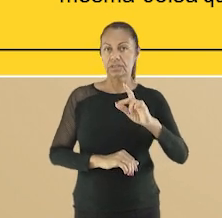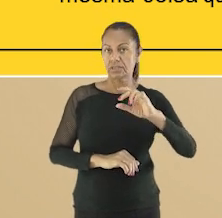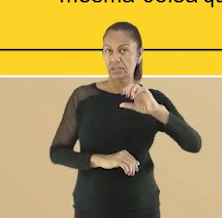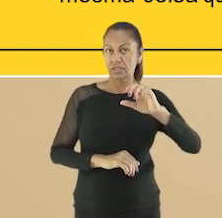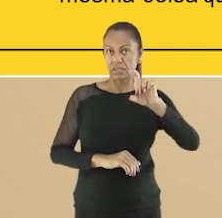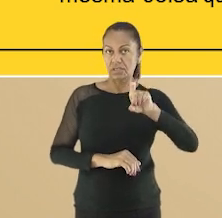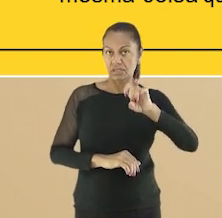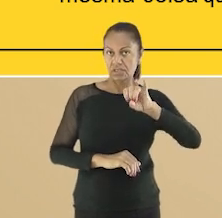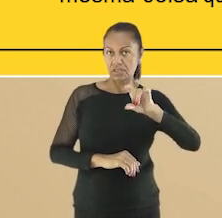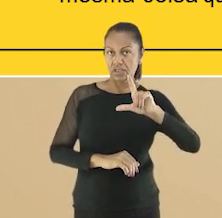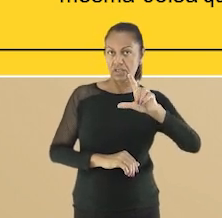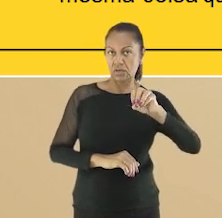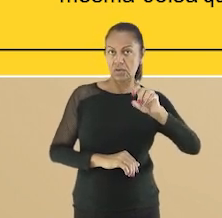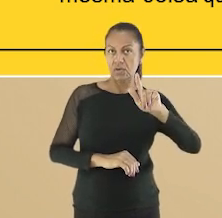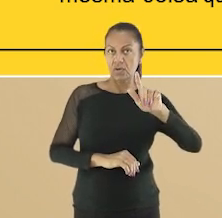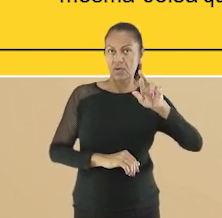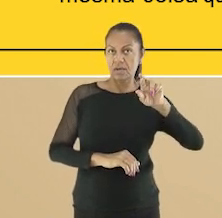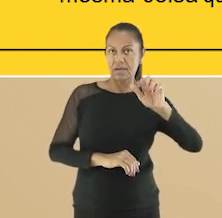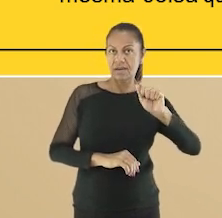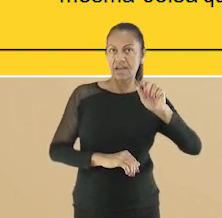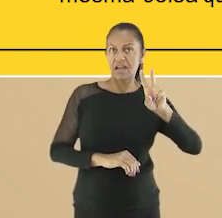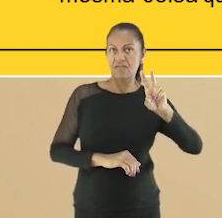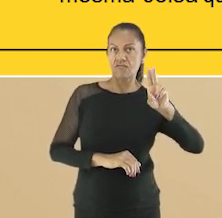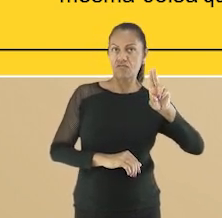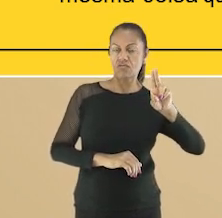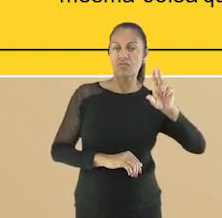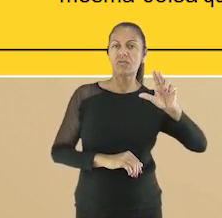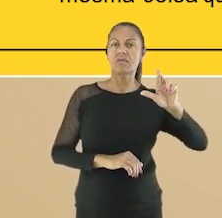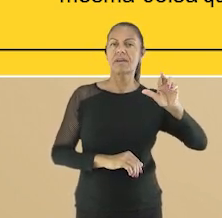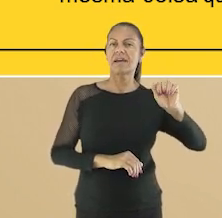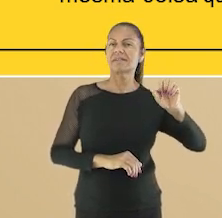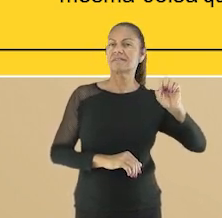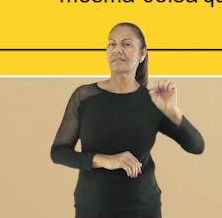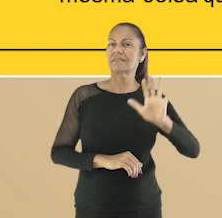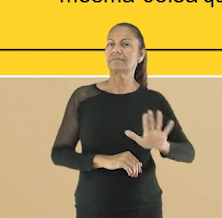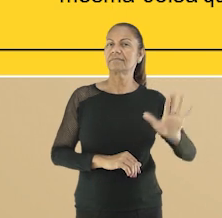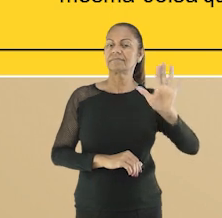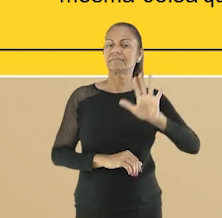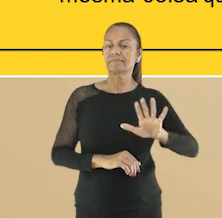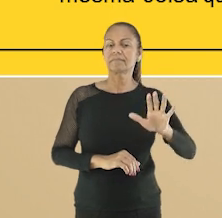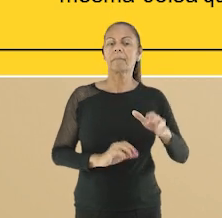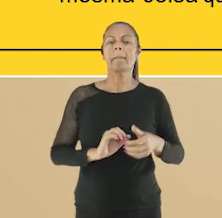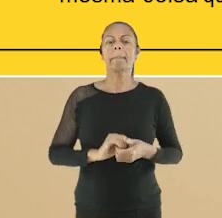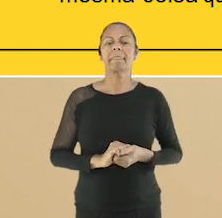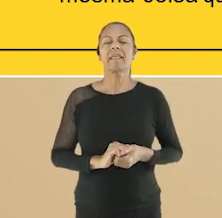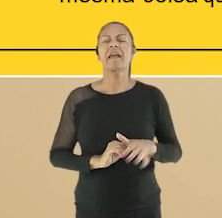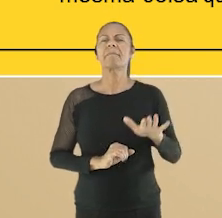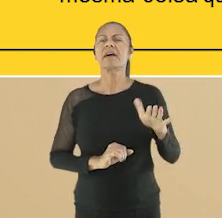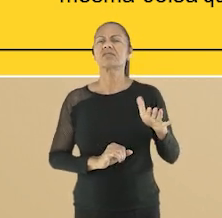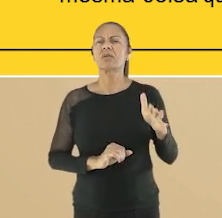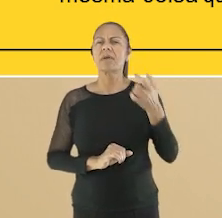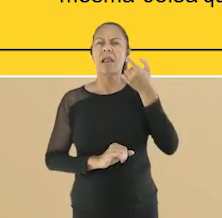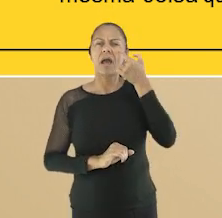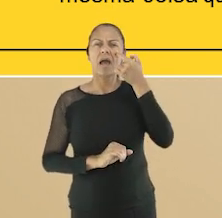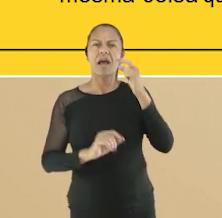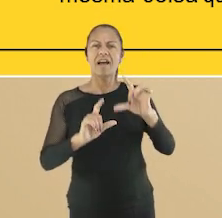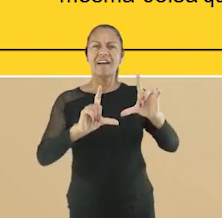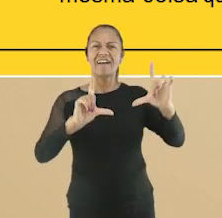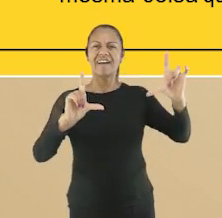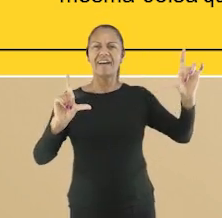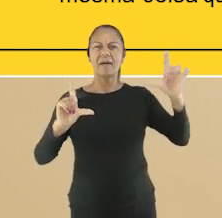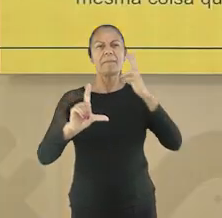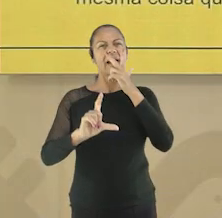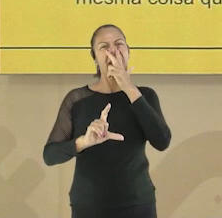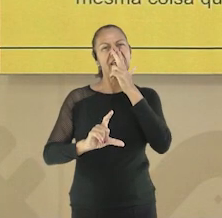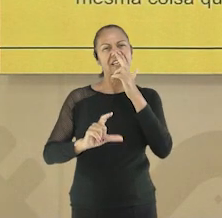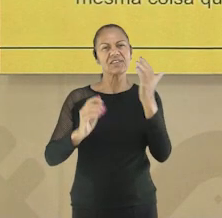é uma técnica artística bem popular. Após isso, os livrinhos são pendurados em cordéis, ou cordões, que são a mesma